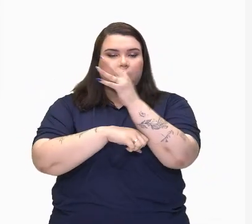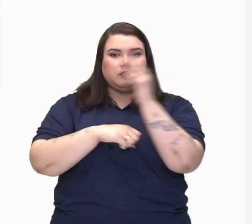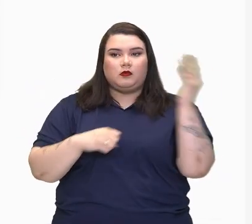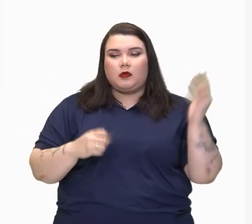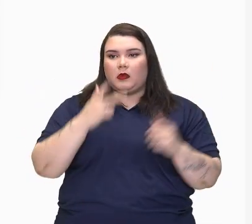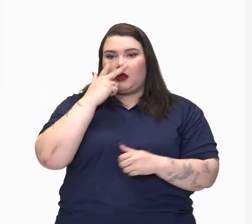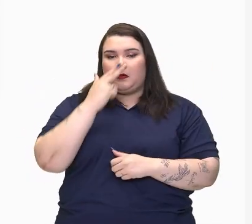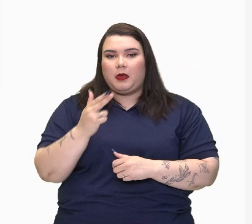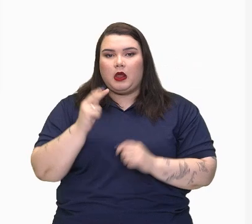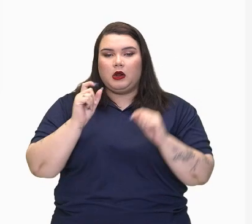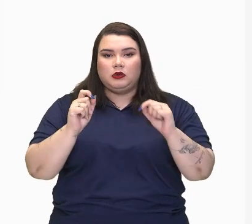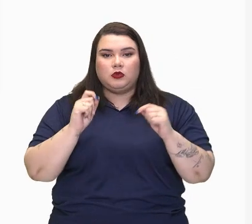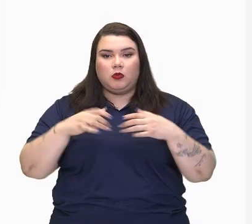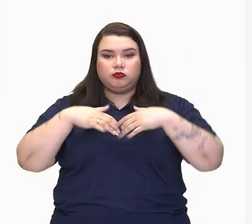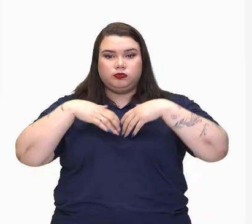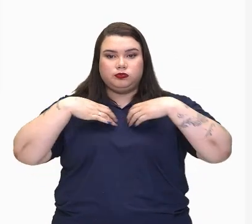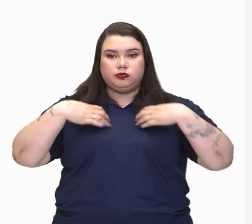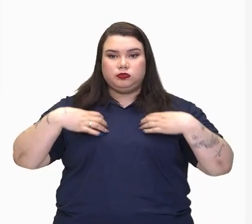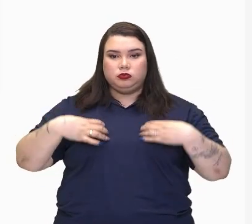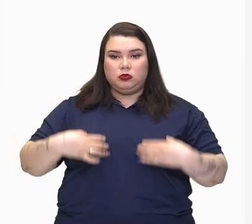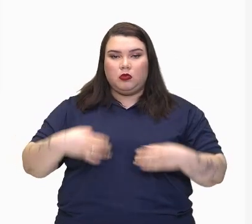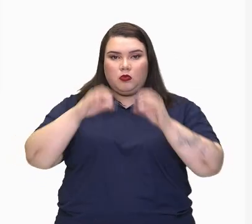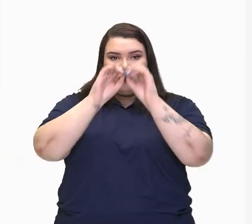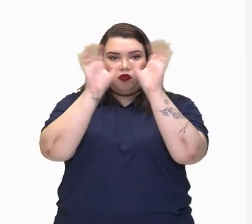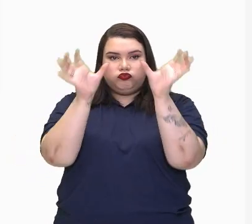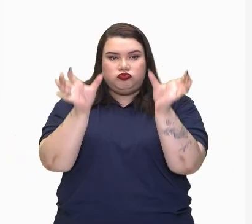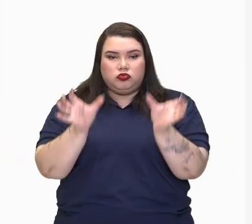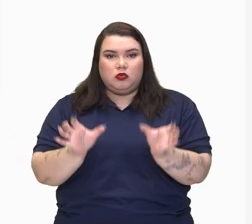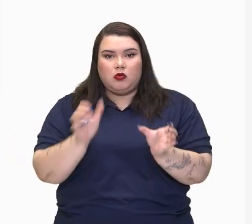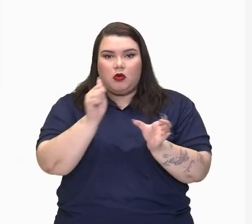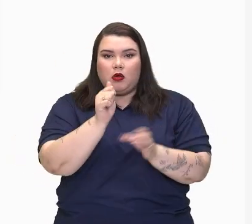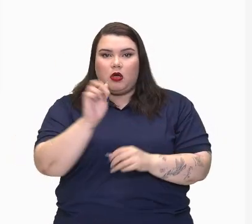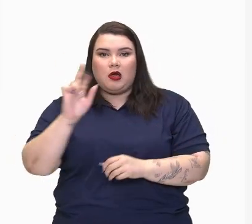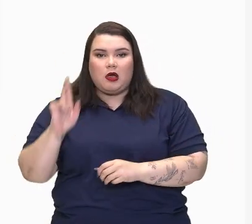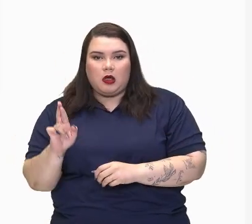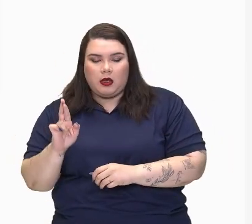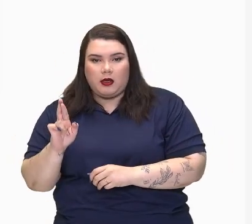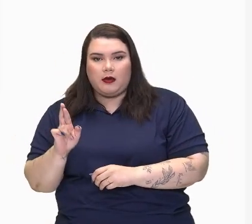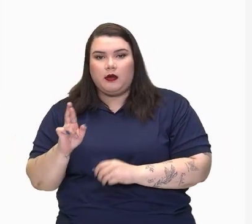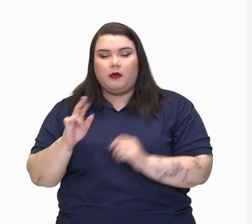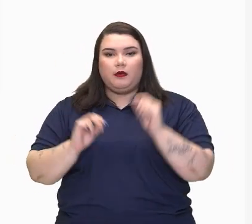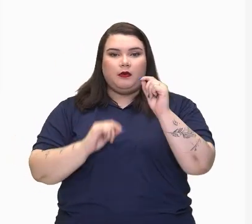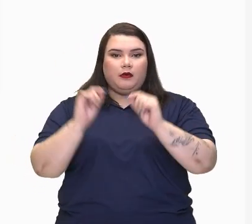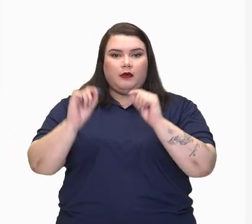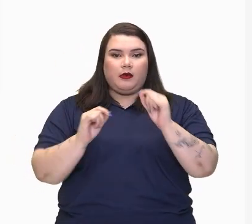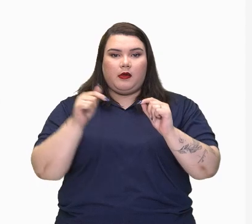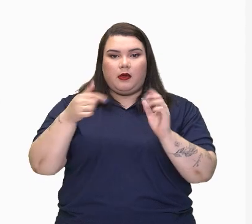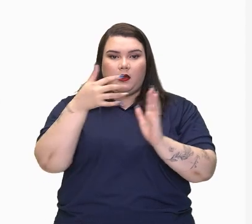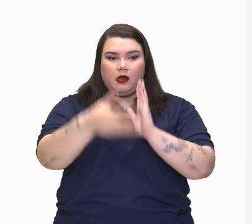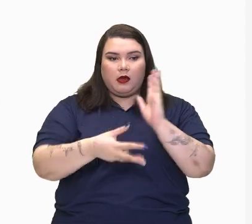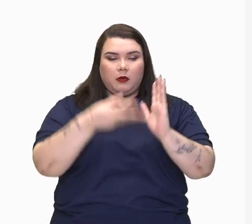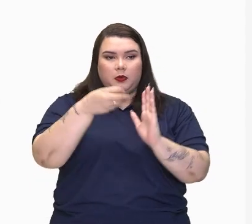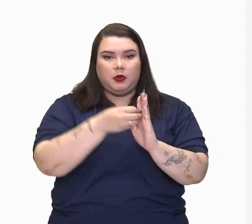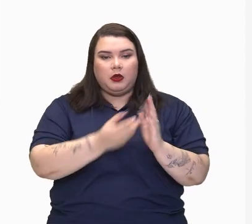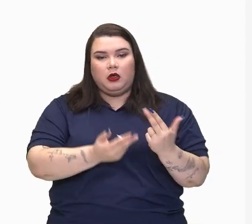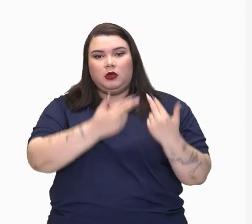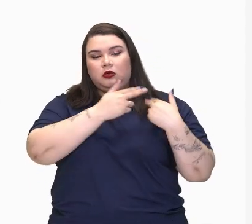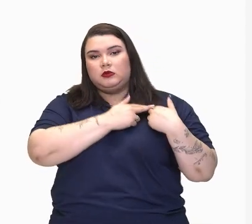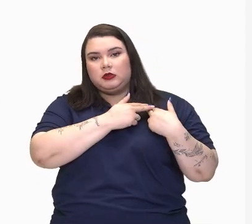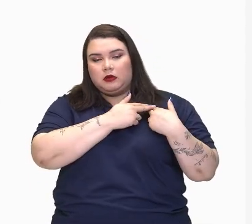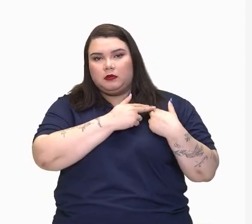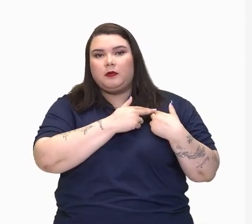um pulmão, como se vendesse essa ideia, trouxesse a ideia de que a Amazônia é responsável pela